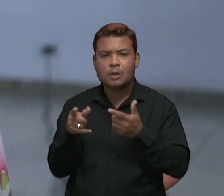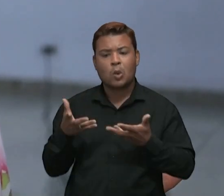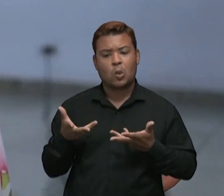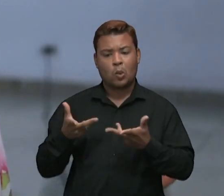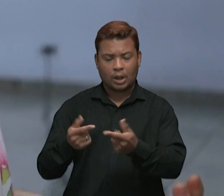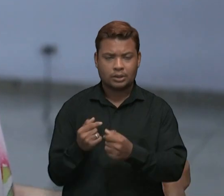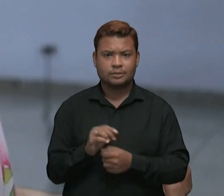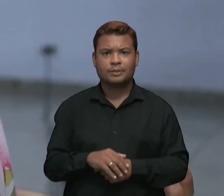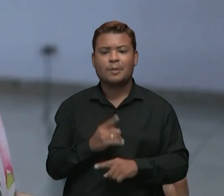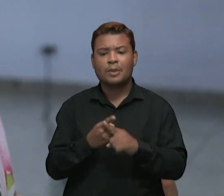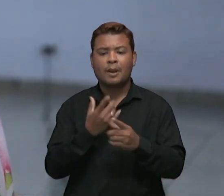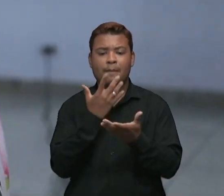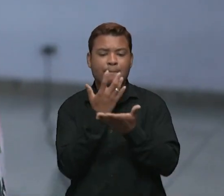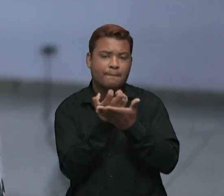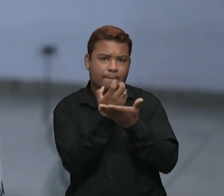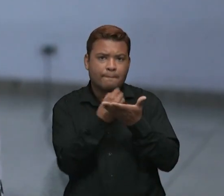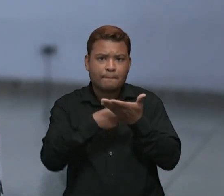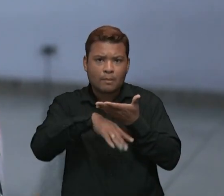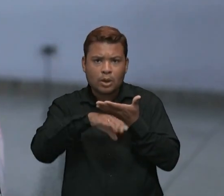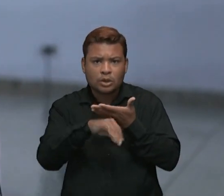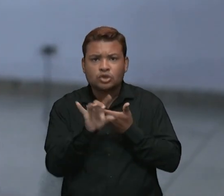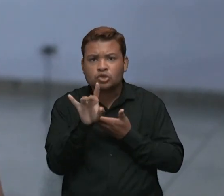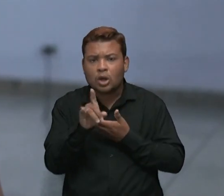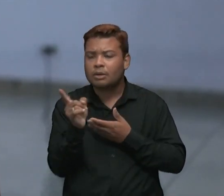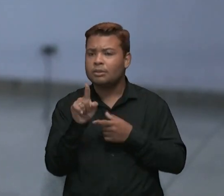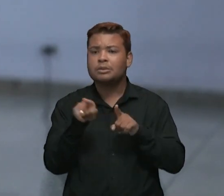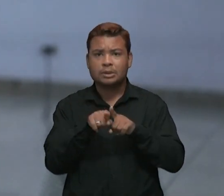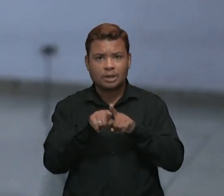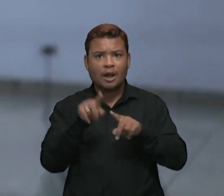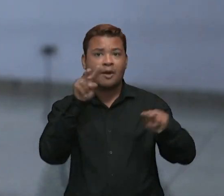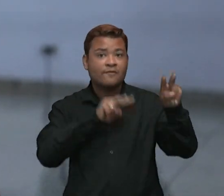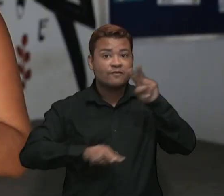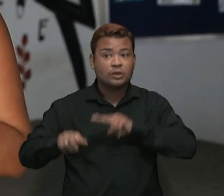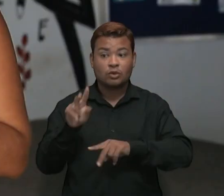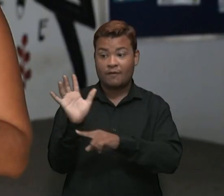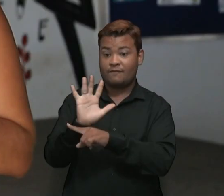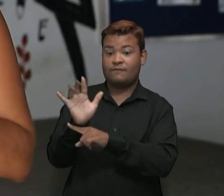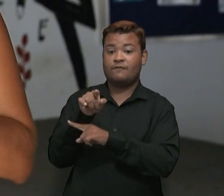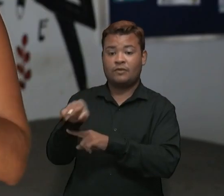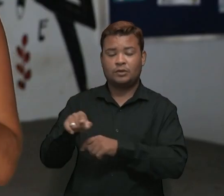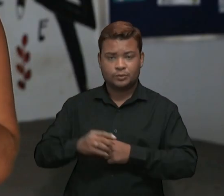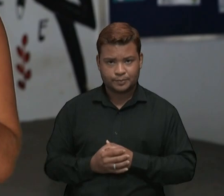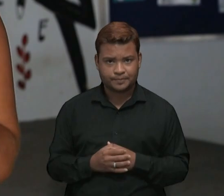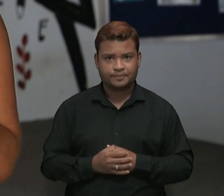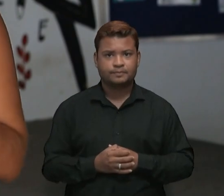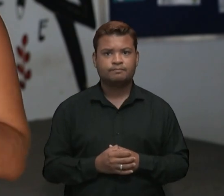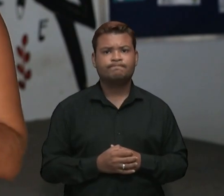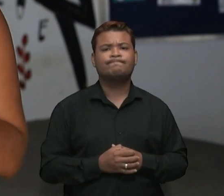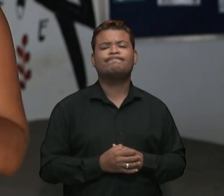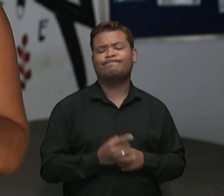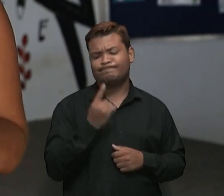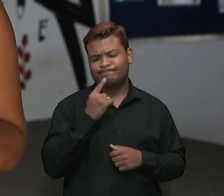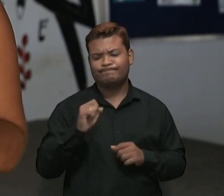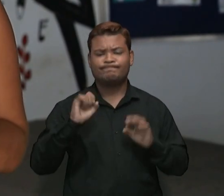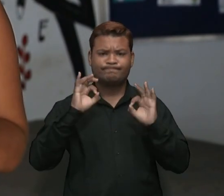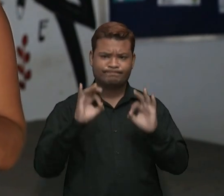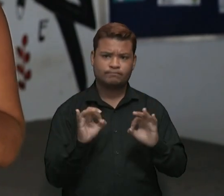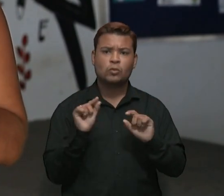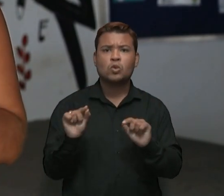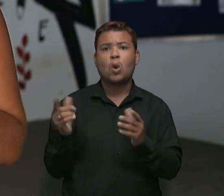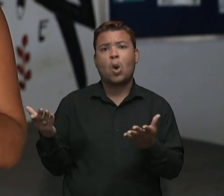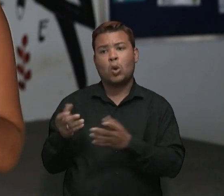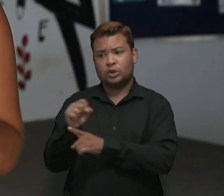seja só podcast, né, mas seja também visual, criação de audiovisual. Com certeza, a sociedade atual é